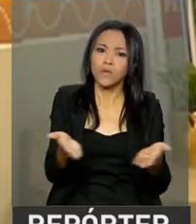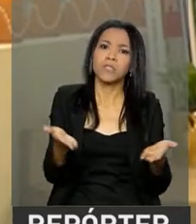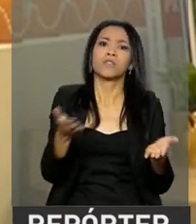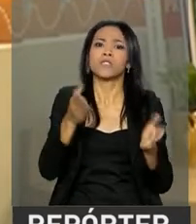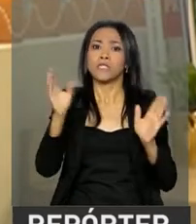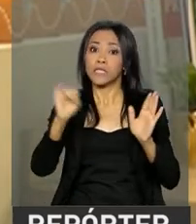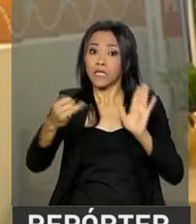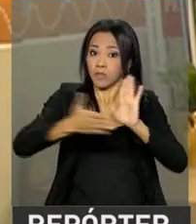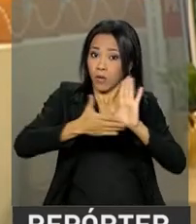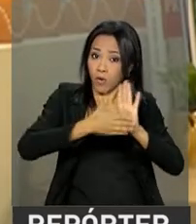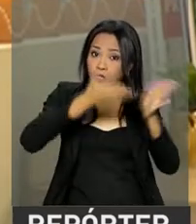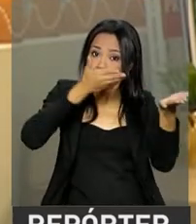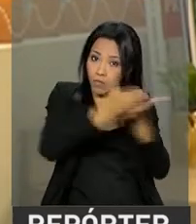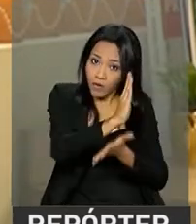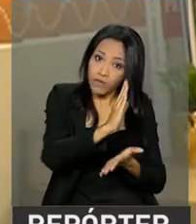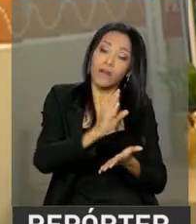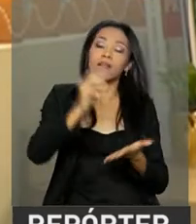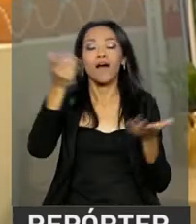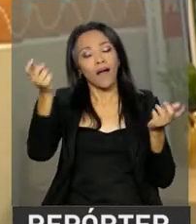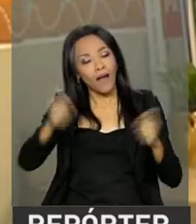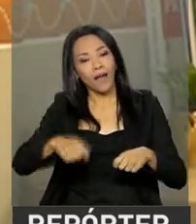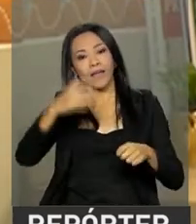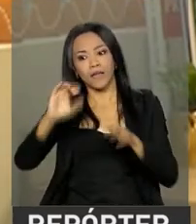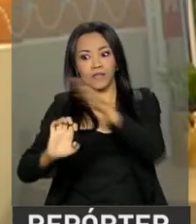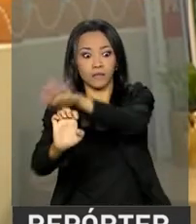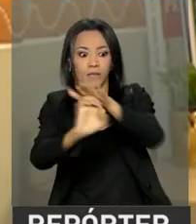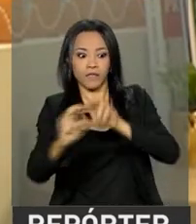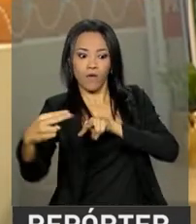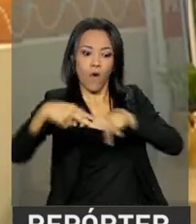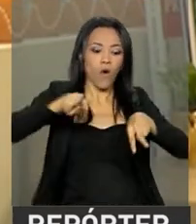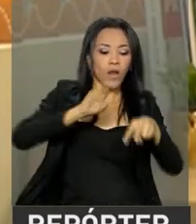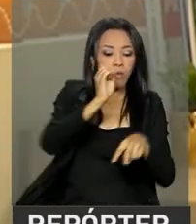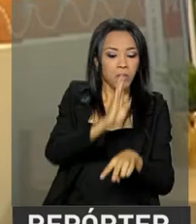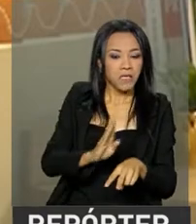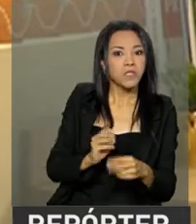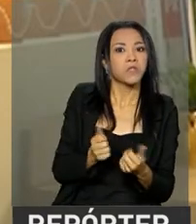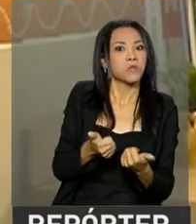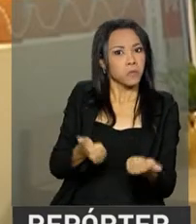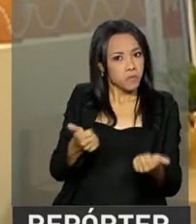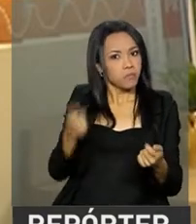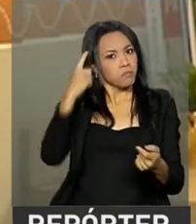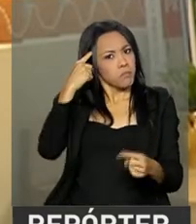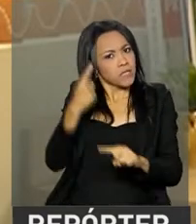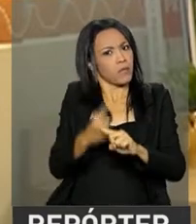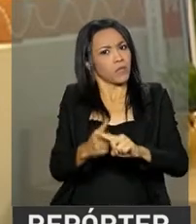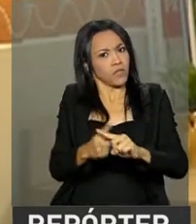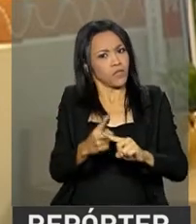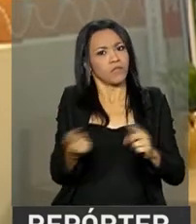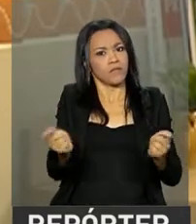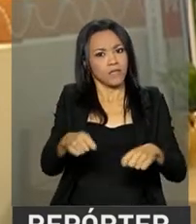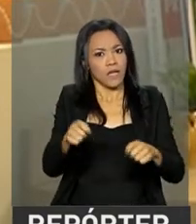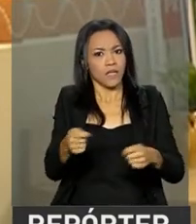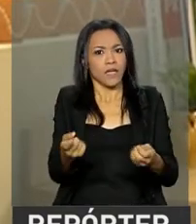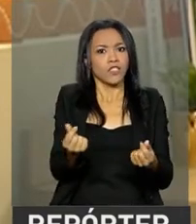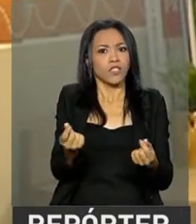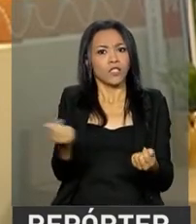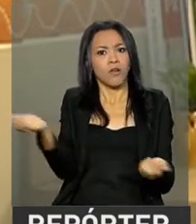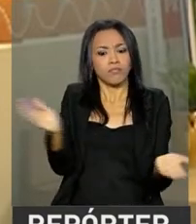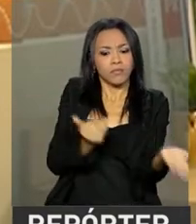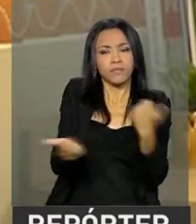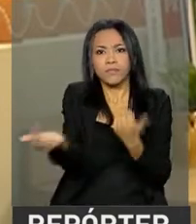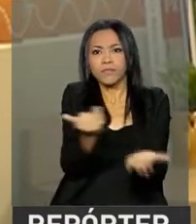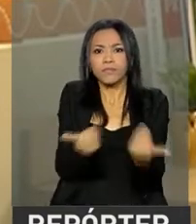devem ser os investidores vão olhar com o país do país de uma outra forma muito mais positiva trazendo os recursos necessários